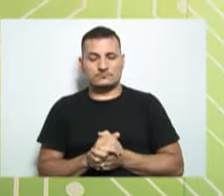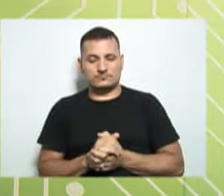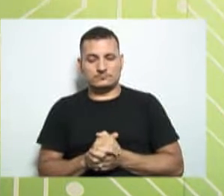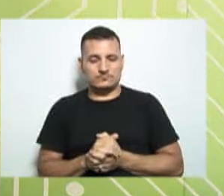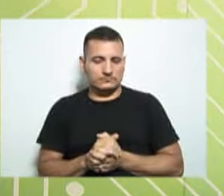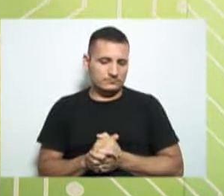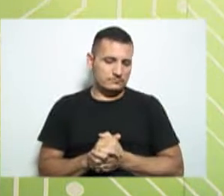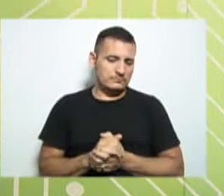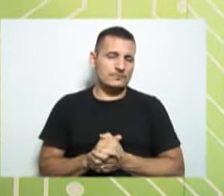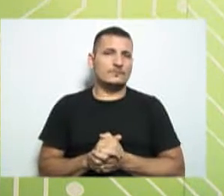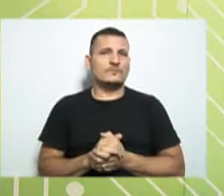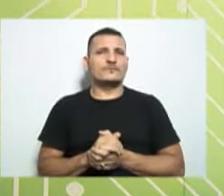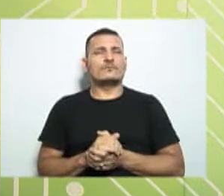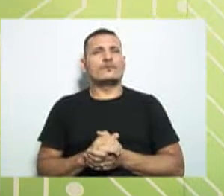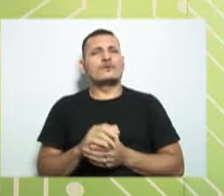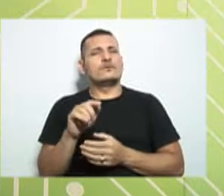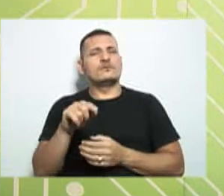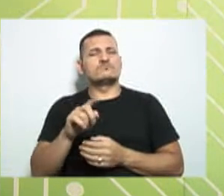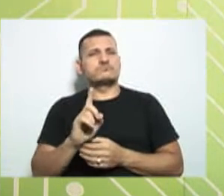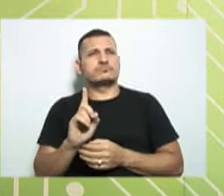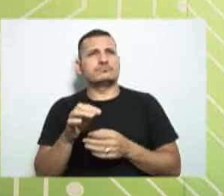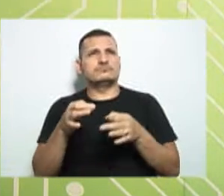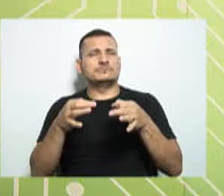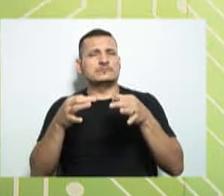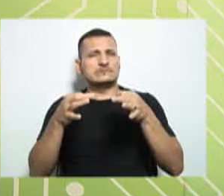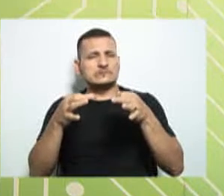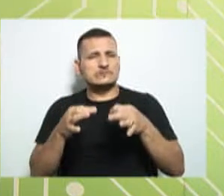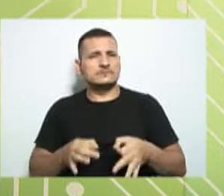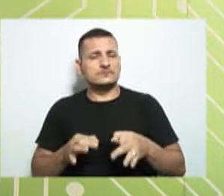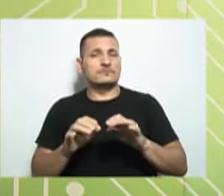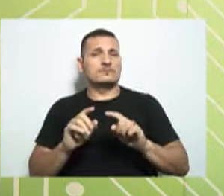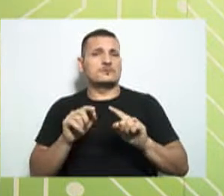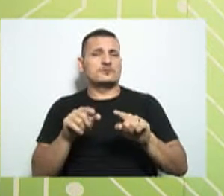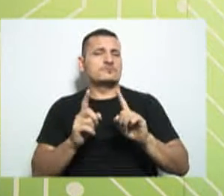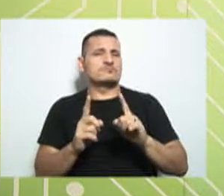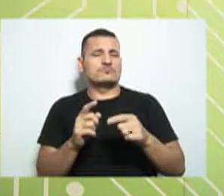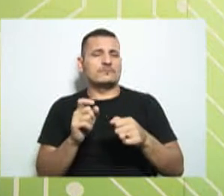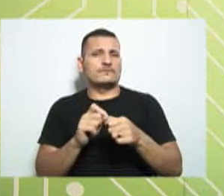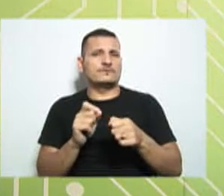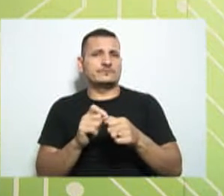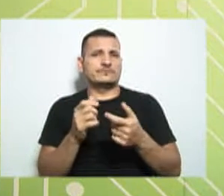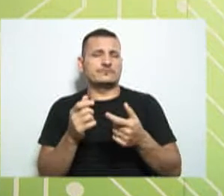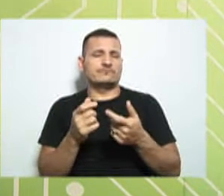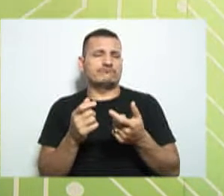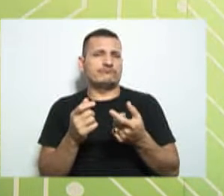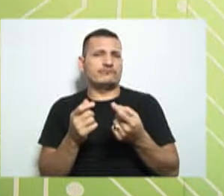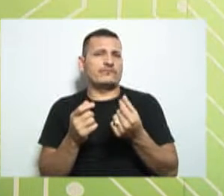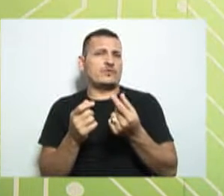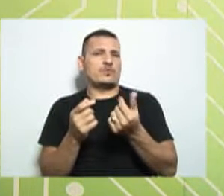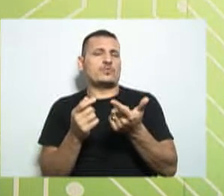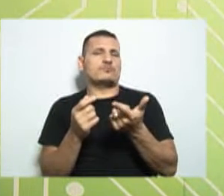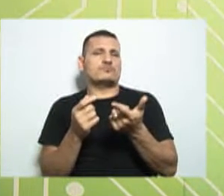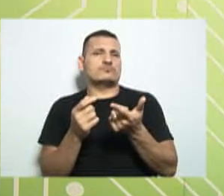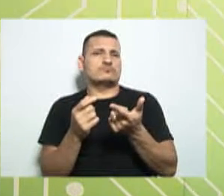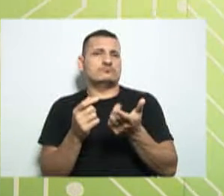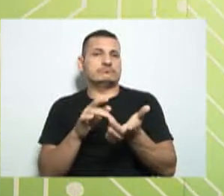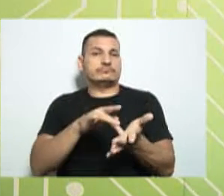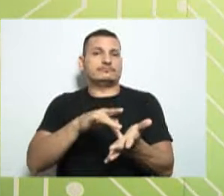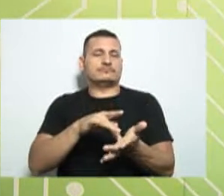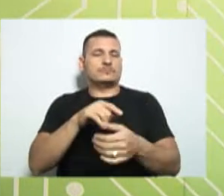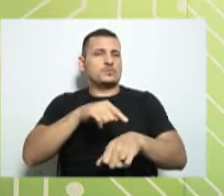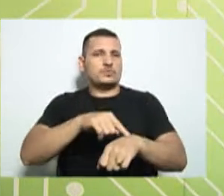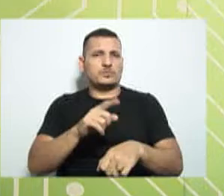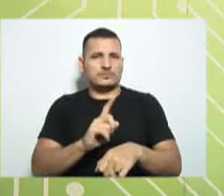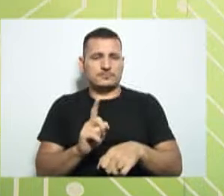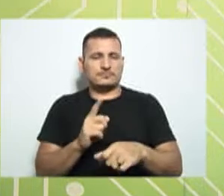Como ele não é muito certo, não pode ser feito a base em um valor real de imediato. Por quê? Tudo